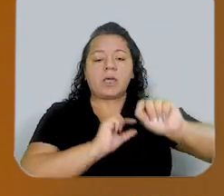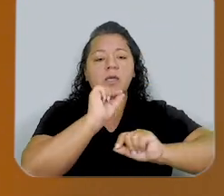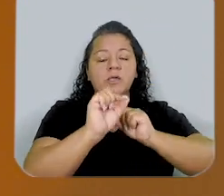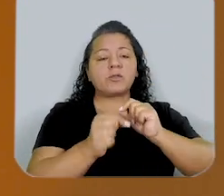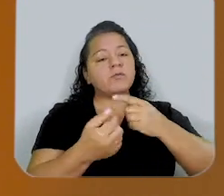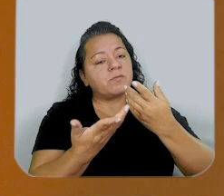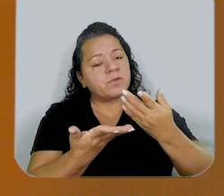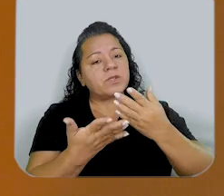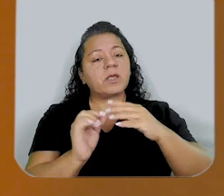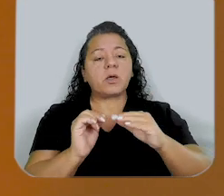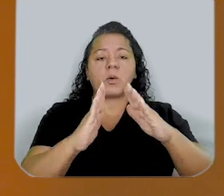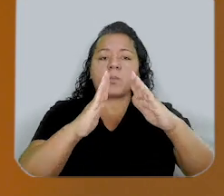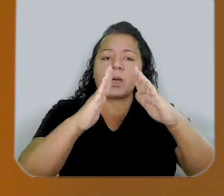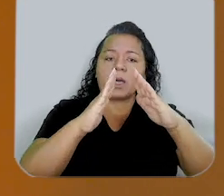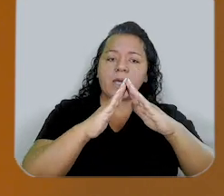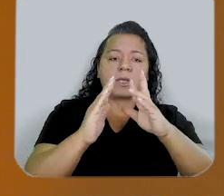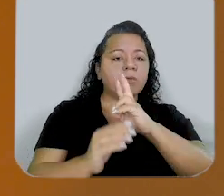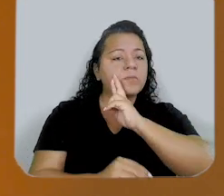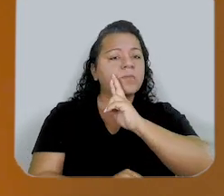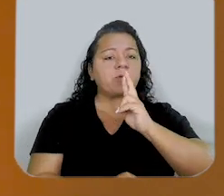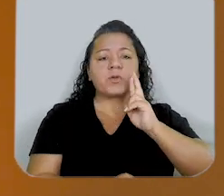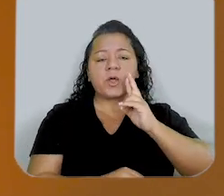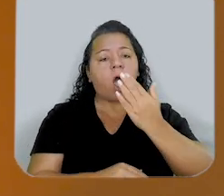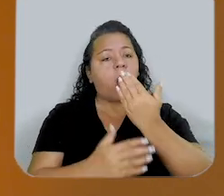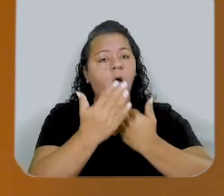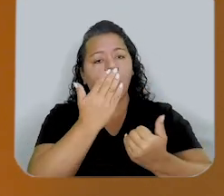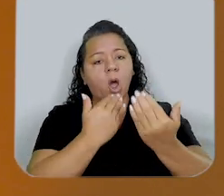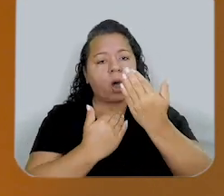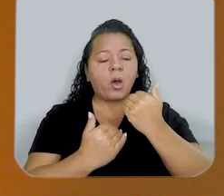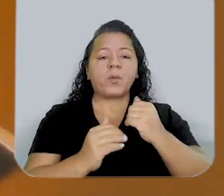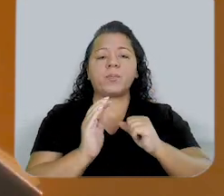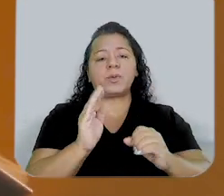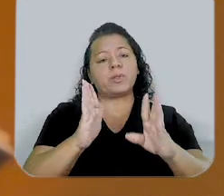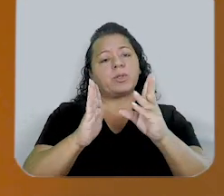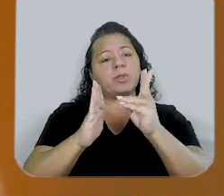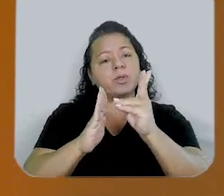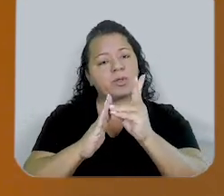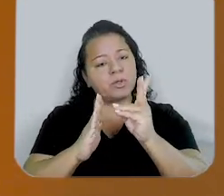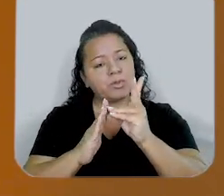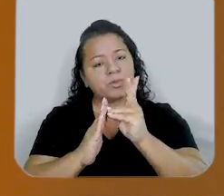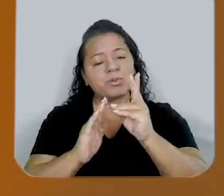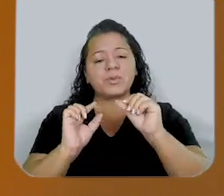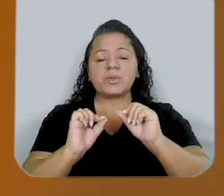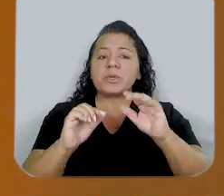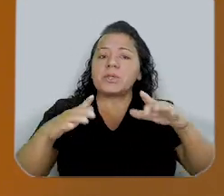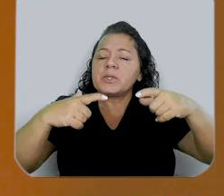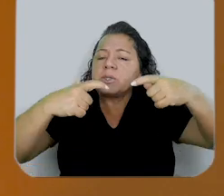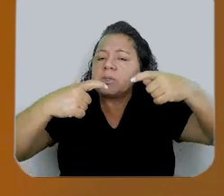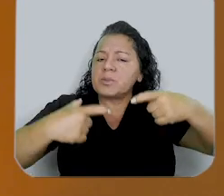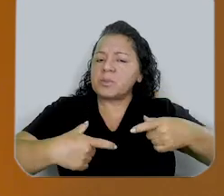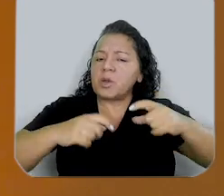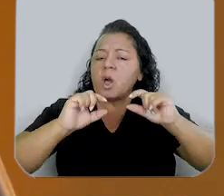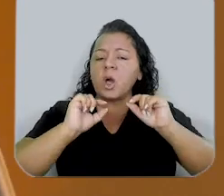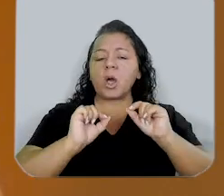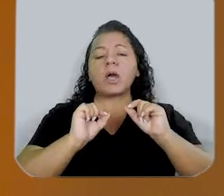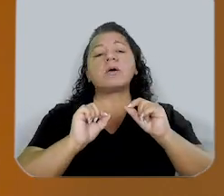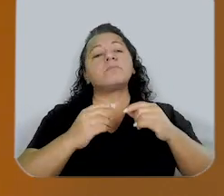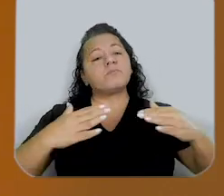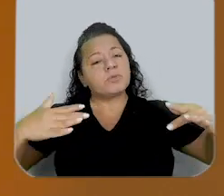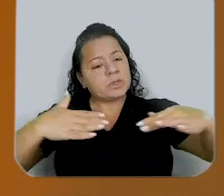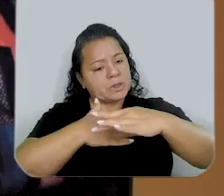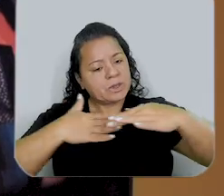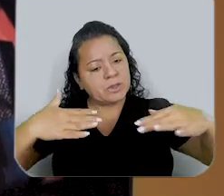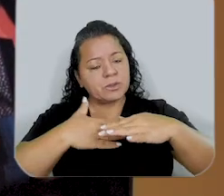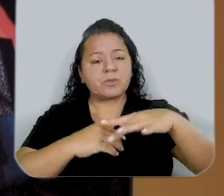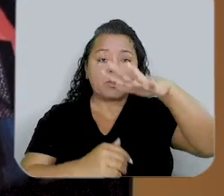de mostrar que vocês estão firmes ali na sua cultura? E isso bem no centro da cidade de Manaus, bem no centro de uma cidade grande,